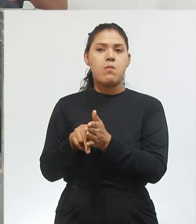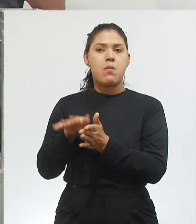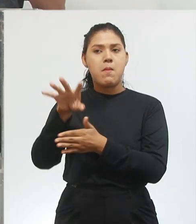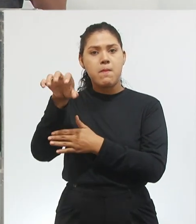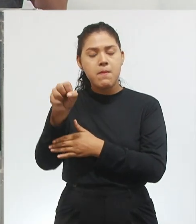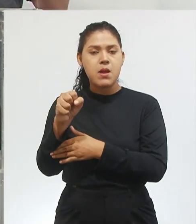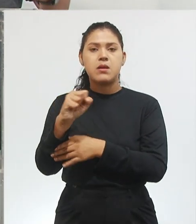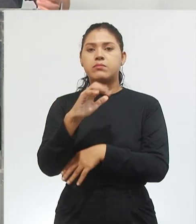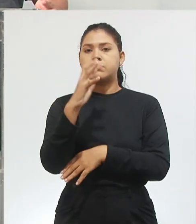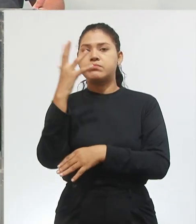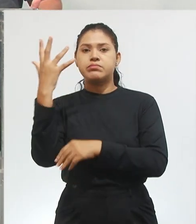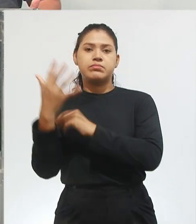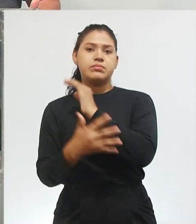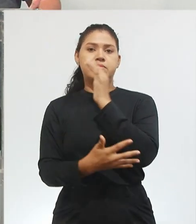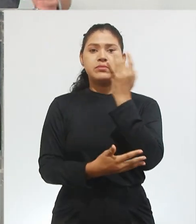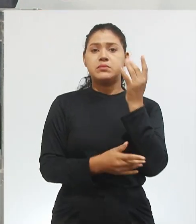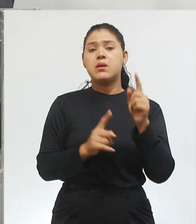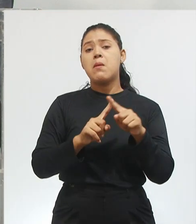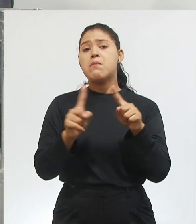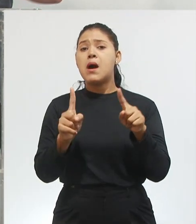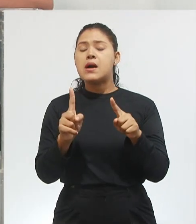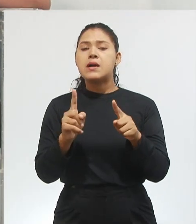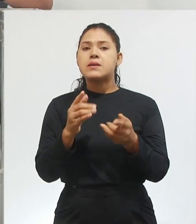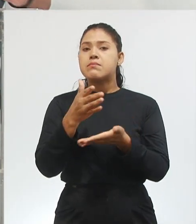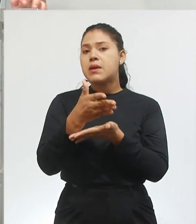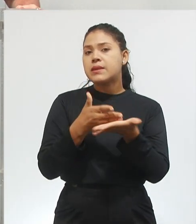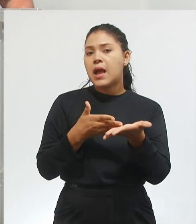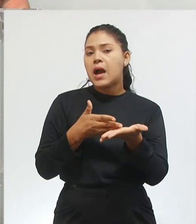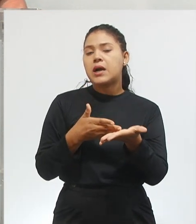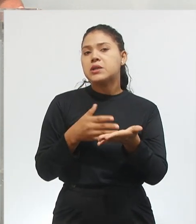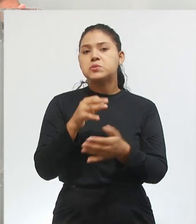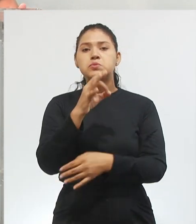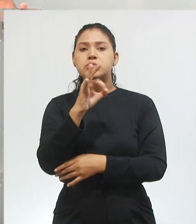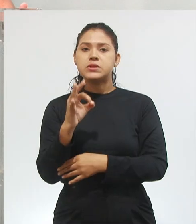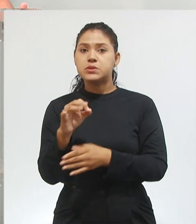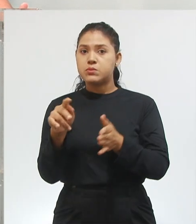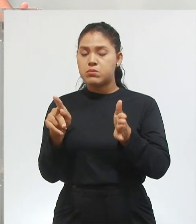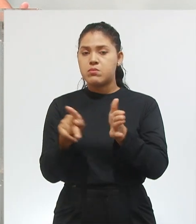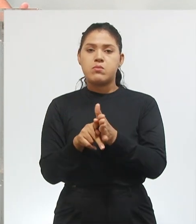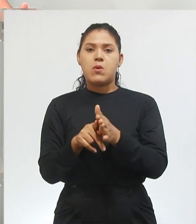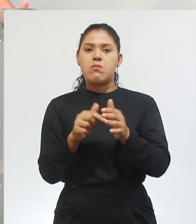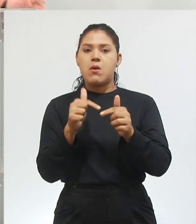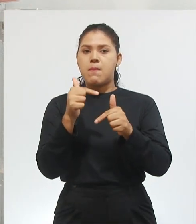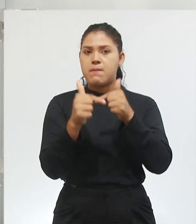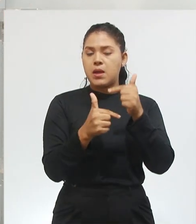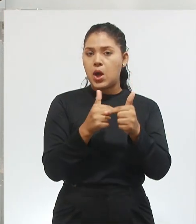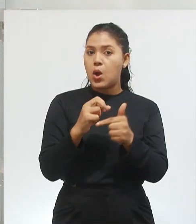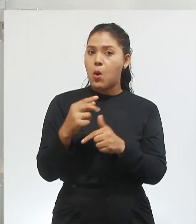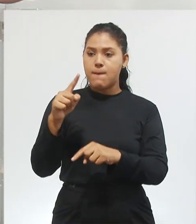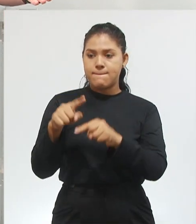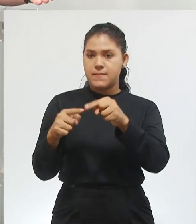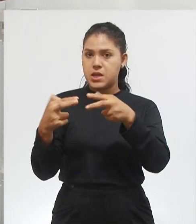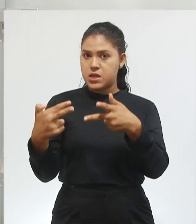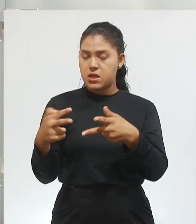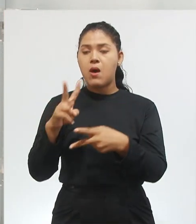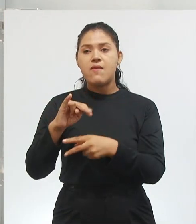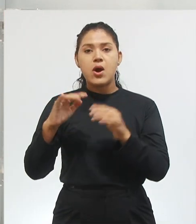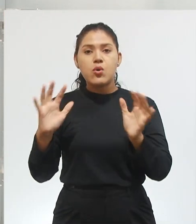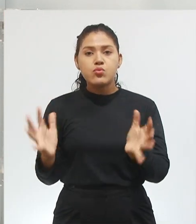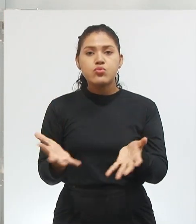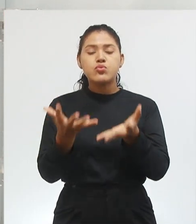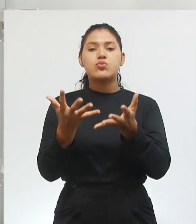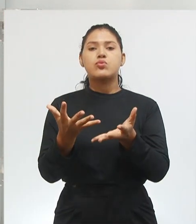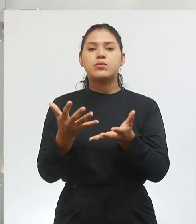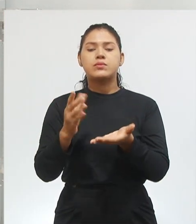que alguma parte dos seus processos ela enxerga que ela é responsável por alguma dimensão e ela vai colaborar Por